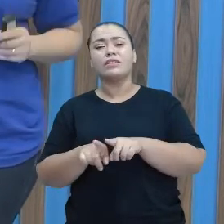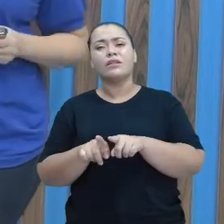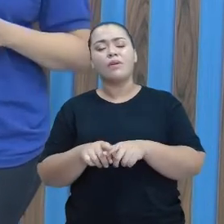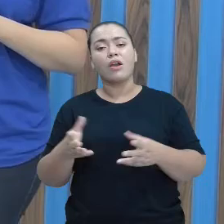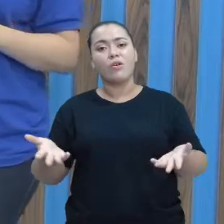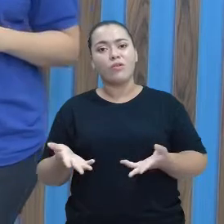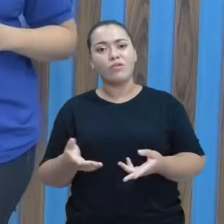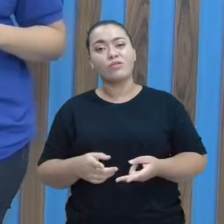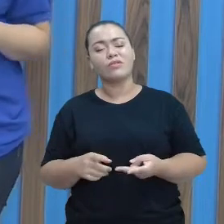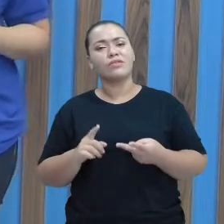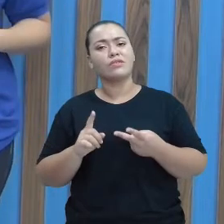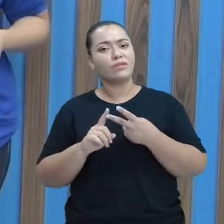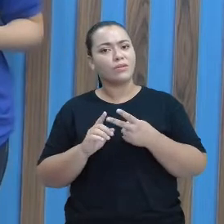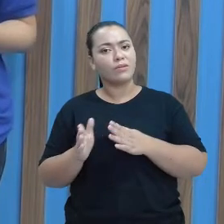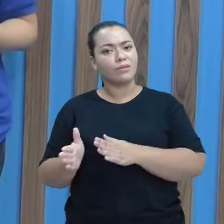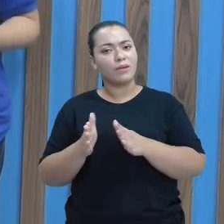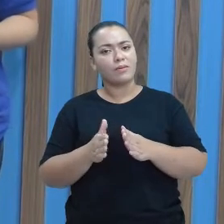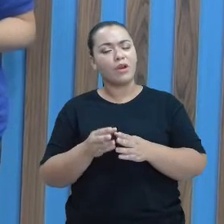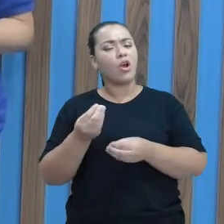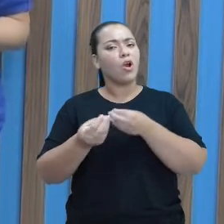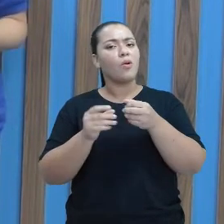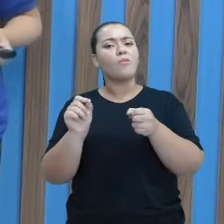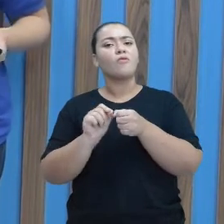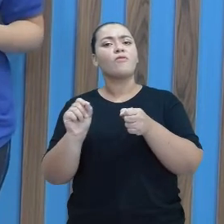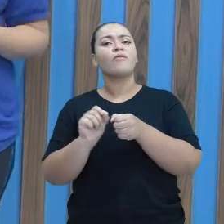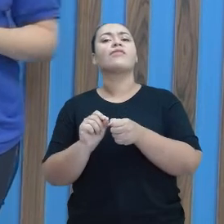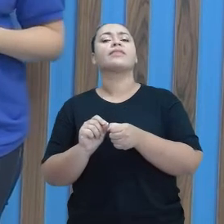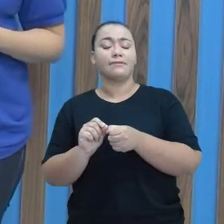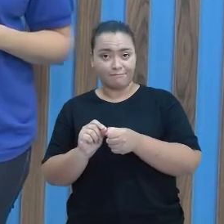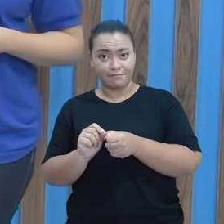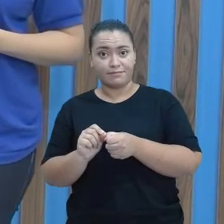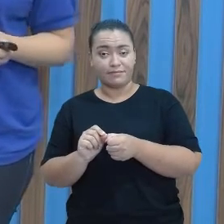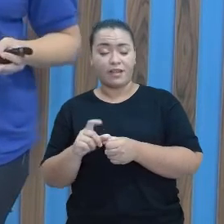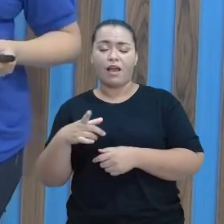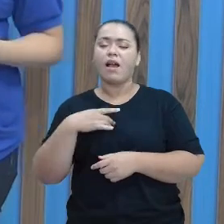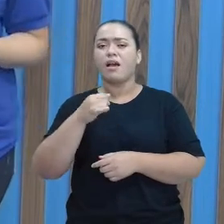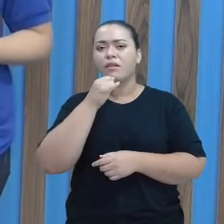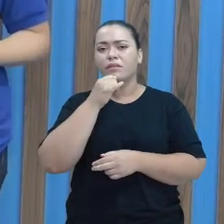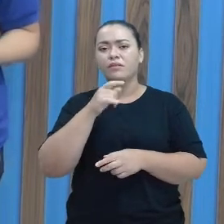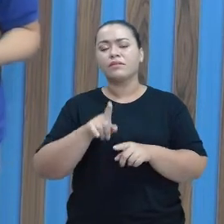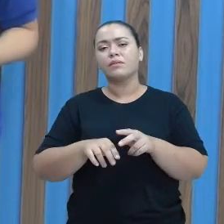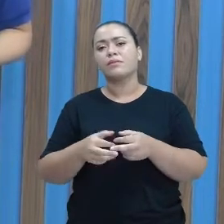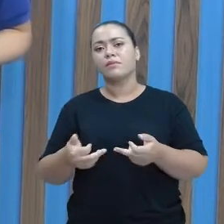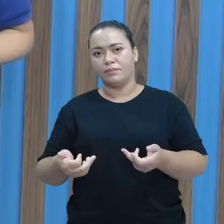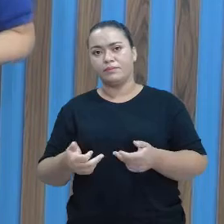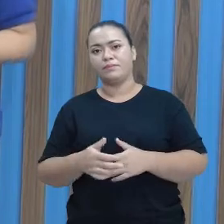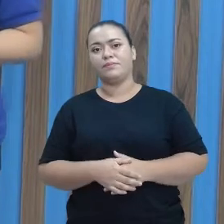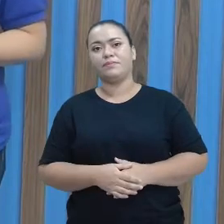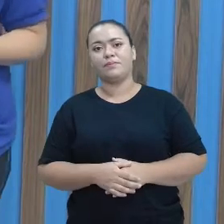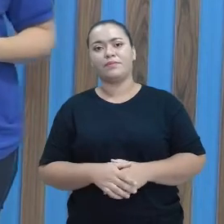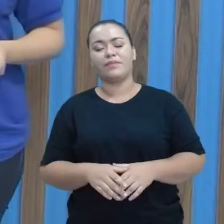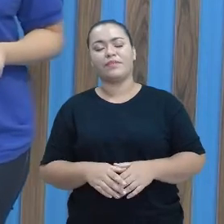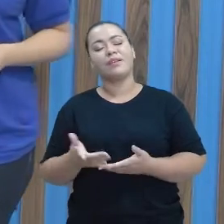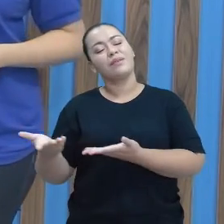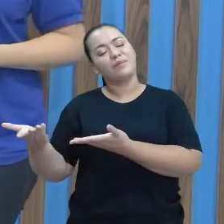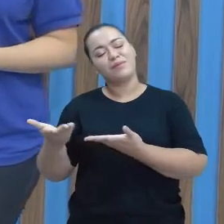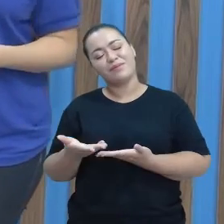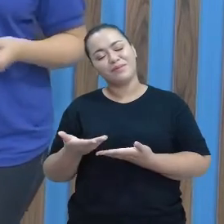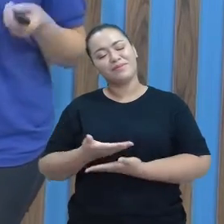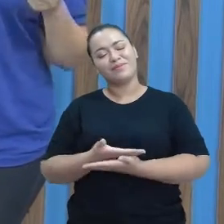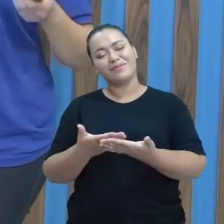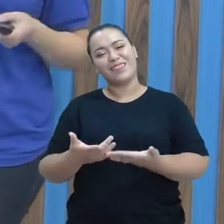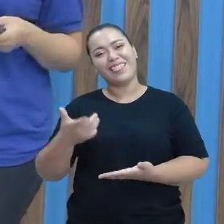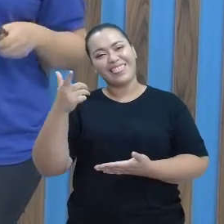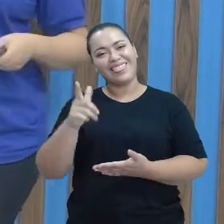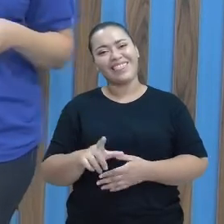de razões trigonométricas, a gente vai ver a aplicação disso em alguns exemplos e até mesmo no nosso dia a dia, tá certo? Sejam bem-vindos e bem-vindas